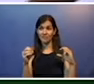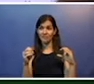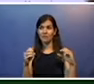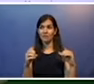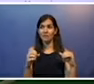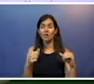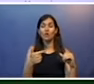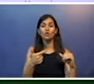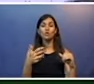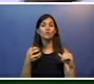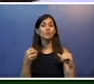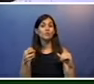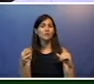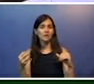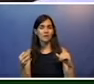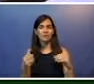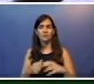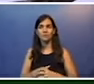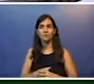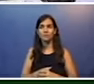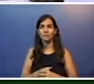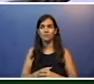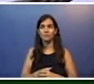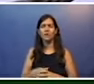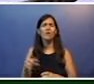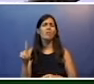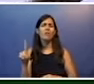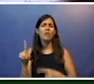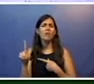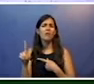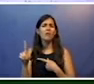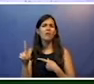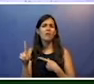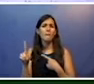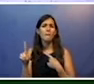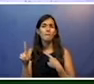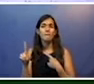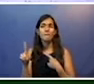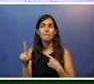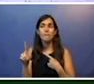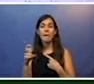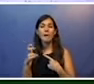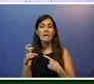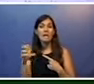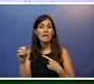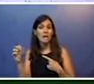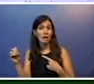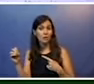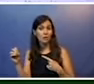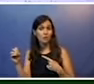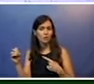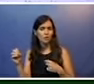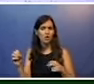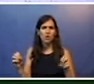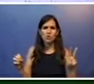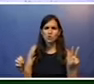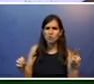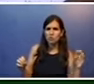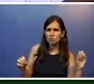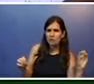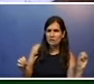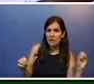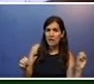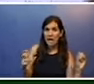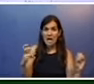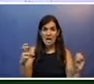100, 200. 200 é maior que D, que é aqui, ó, 500? Não, né? O